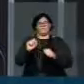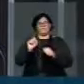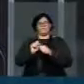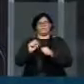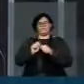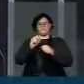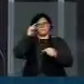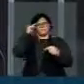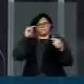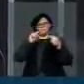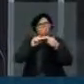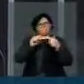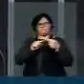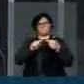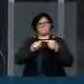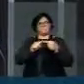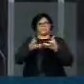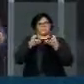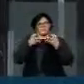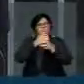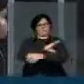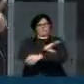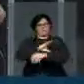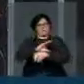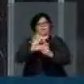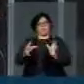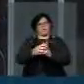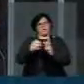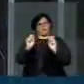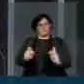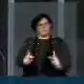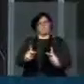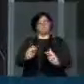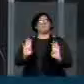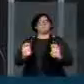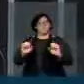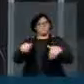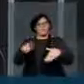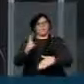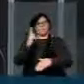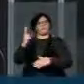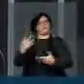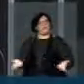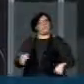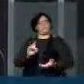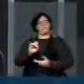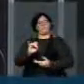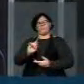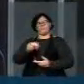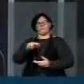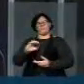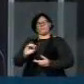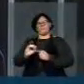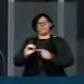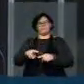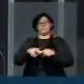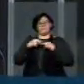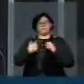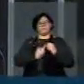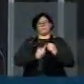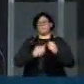de carreiras decente, valorizado e a uma aposentadoria digna. Por isso, para nós do PSOL, a